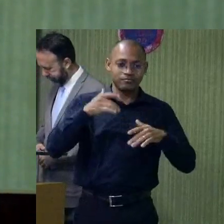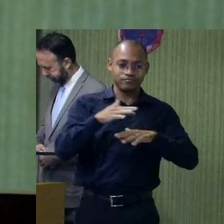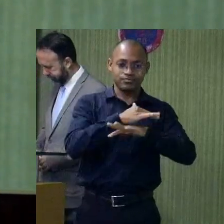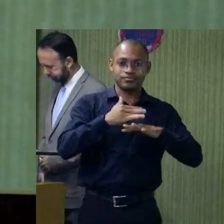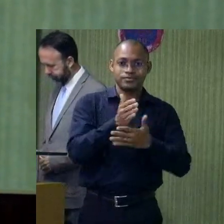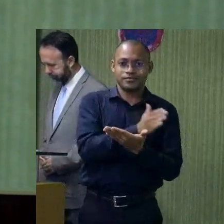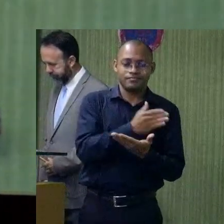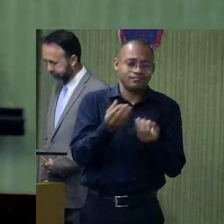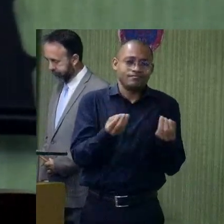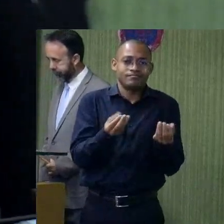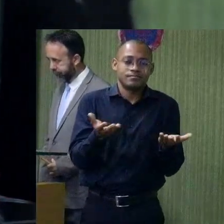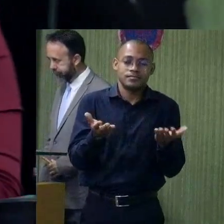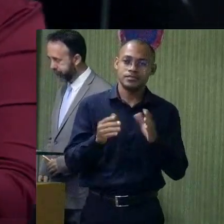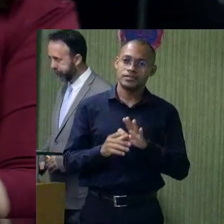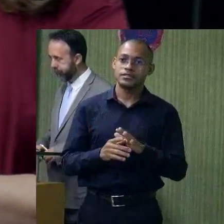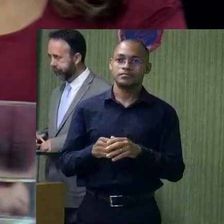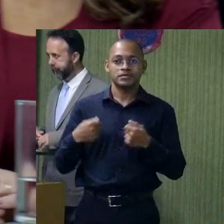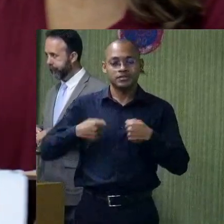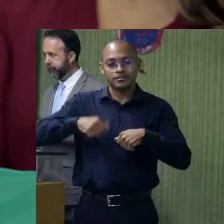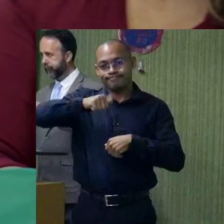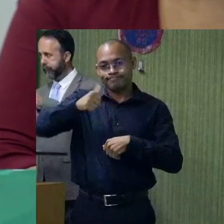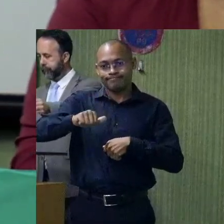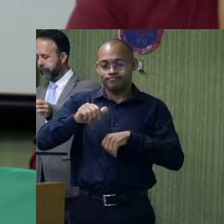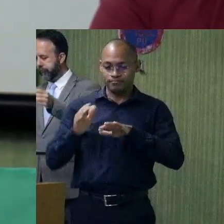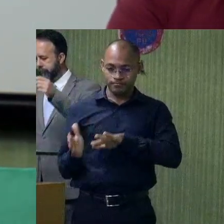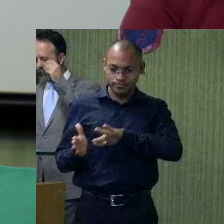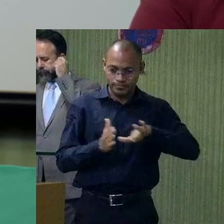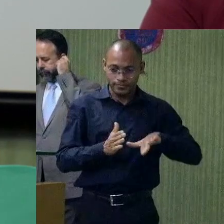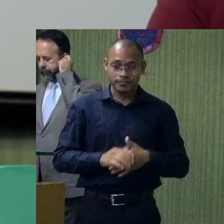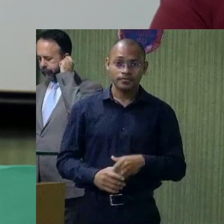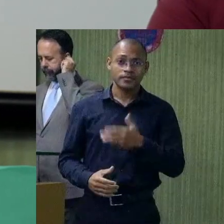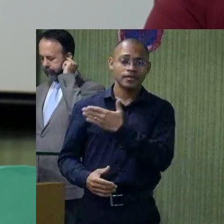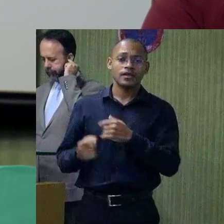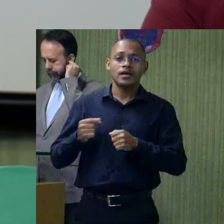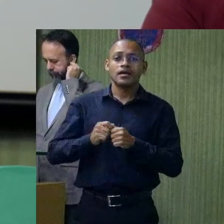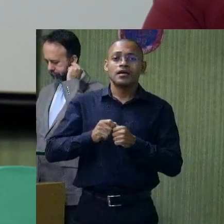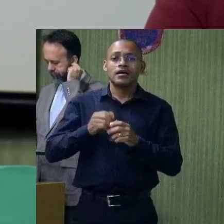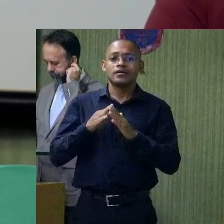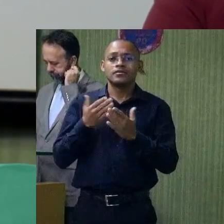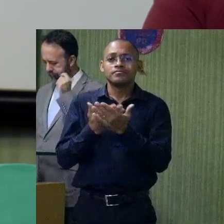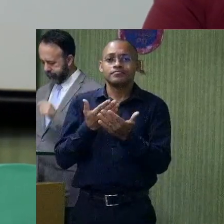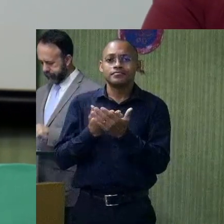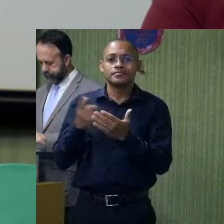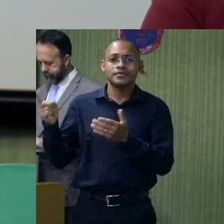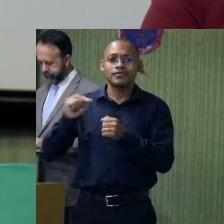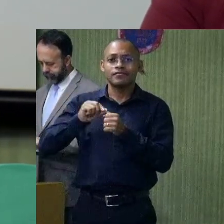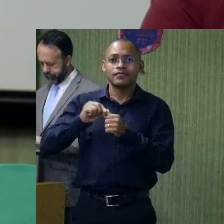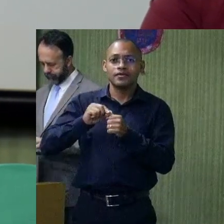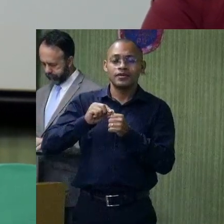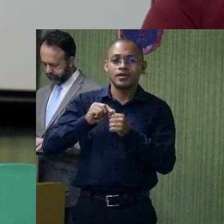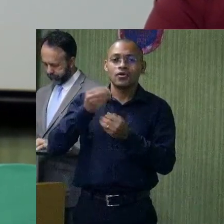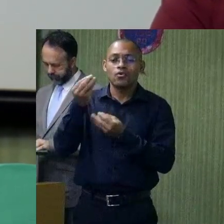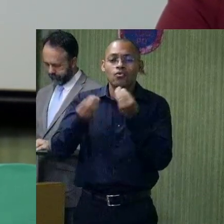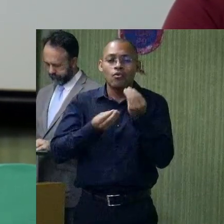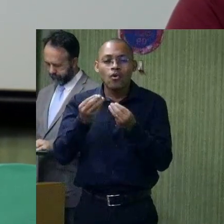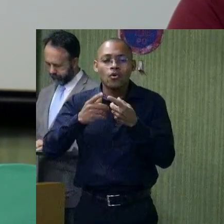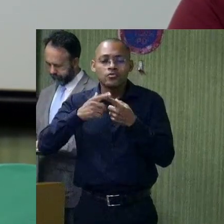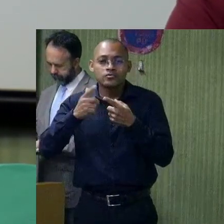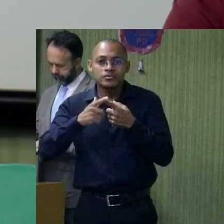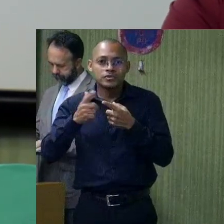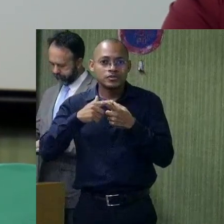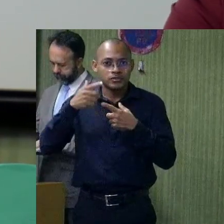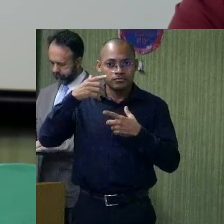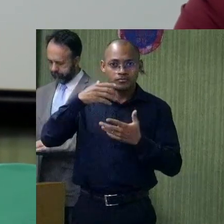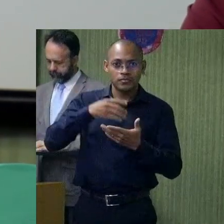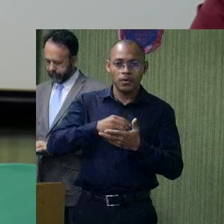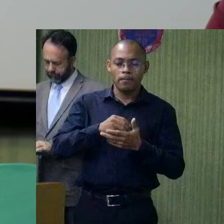para Cris a buscativa dos alunos foi feita de qual quais de qual ou Quais formas porta a